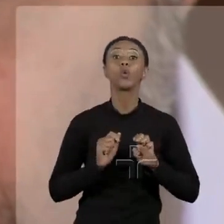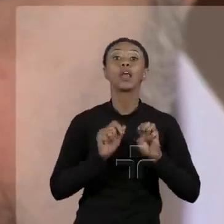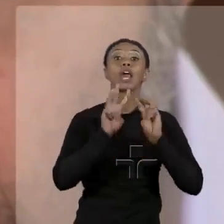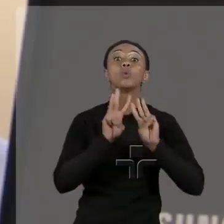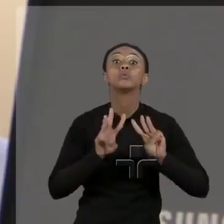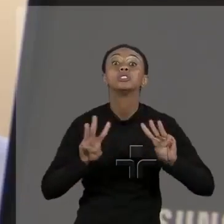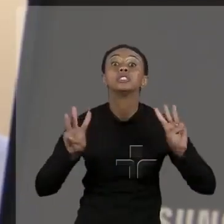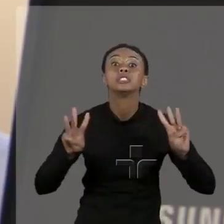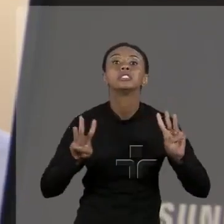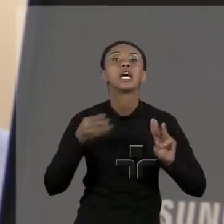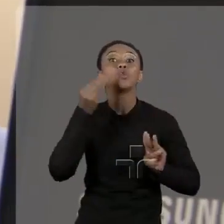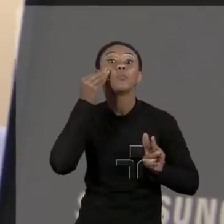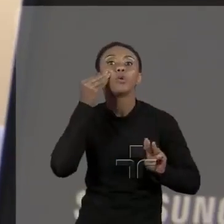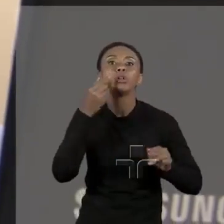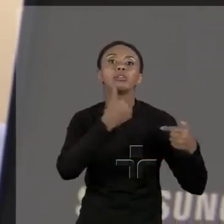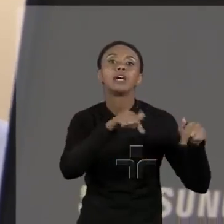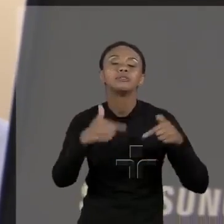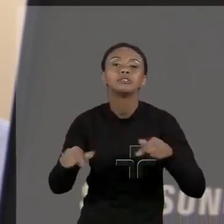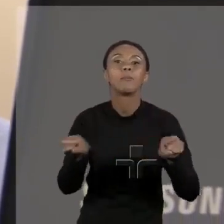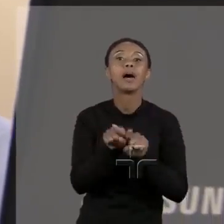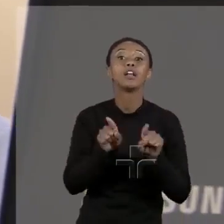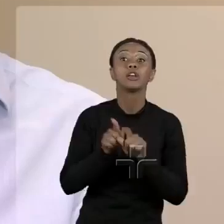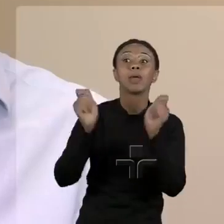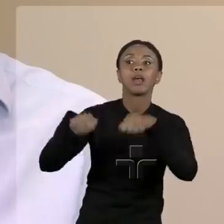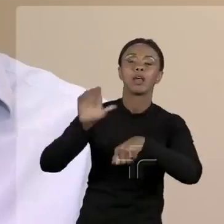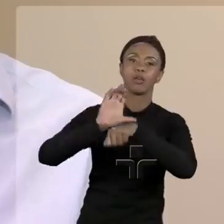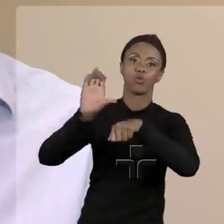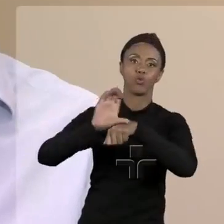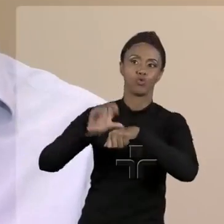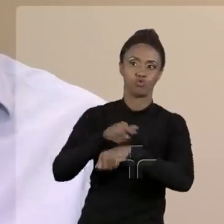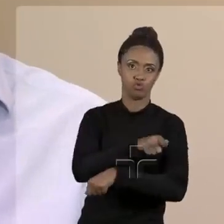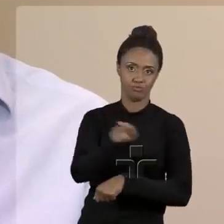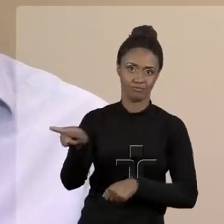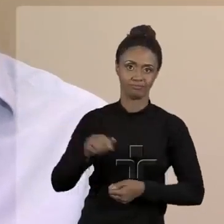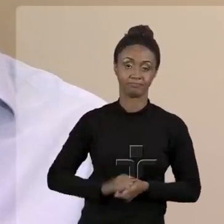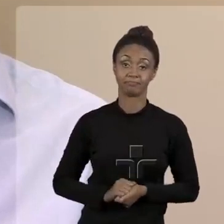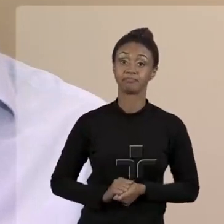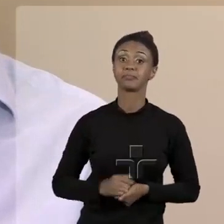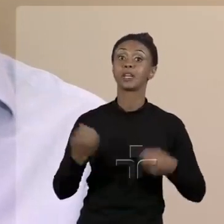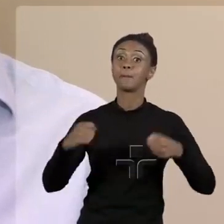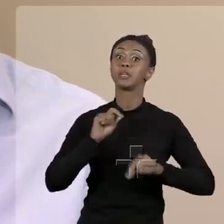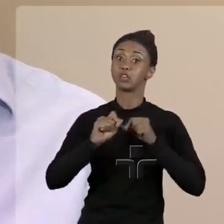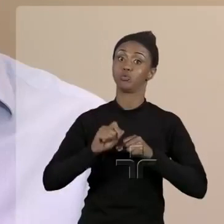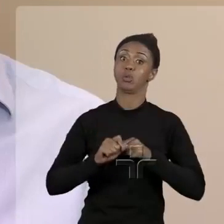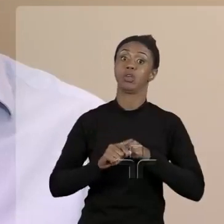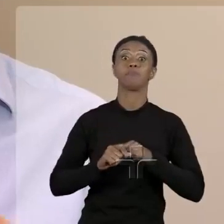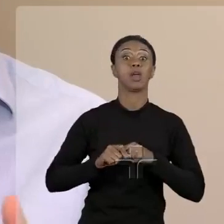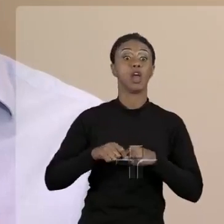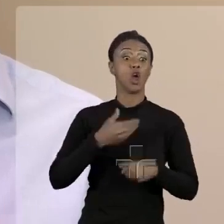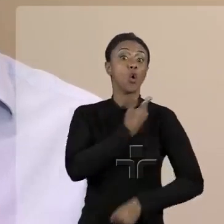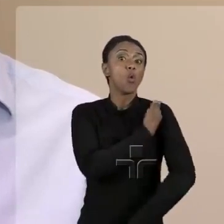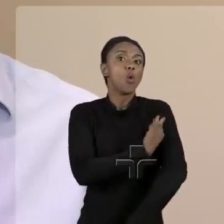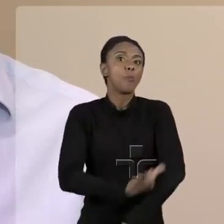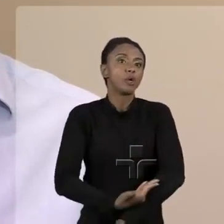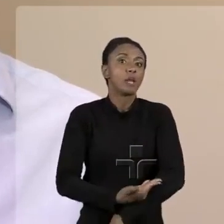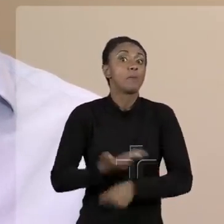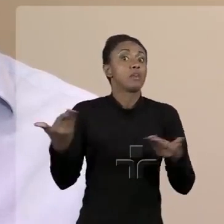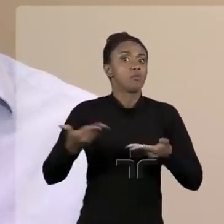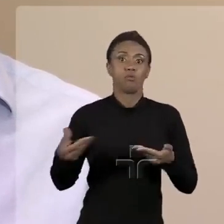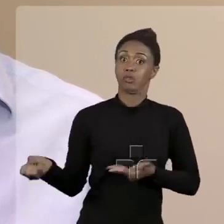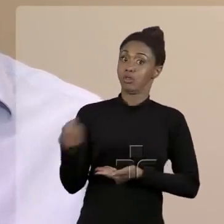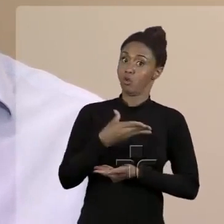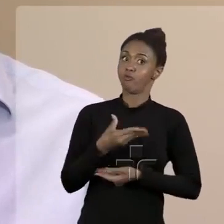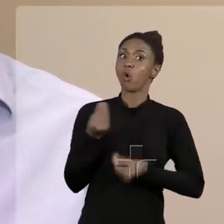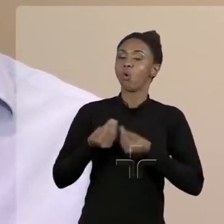de trabalho e capacitação profissional para esse público. Ela precisa se atualizar comportamentalmente, entender como é que é a nova dinâmica.